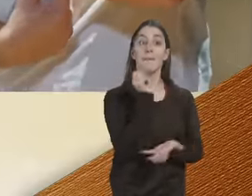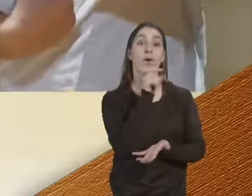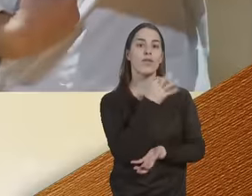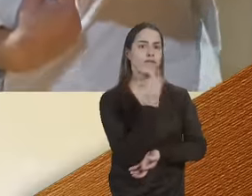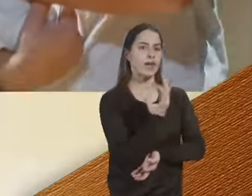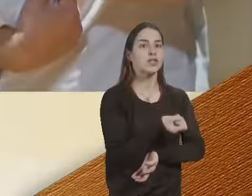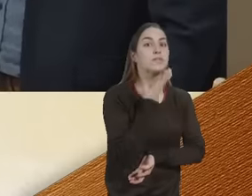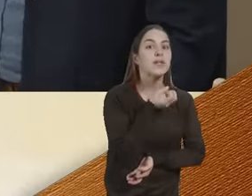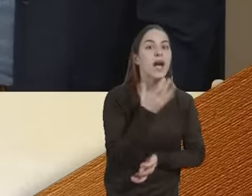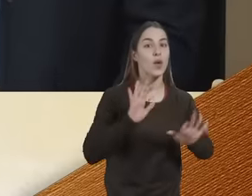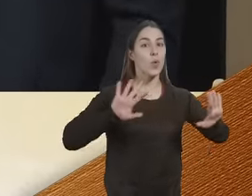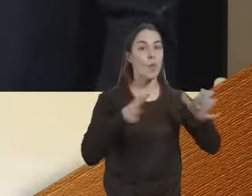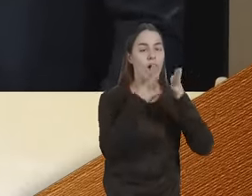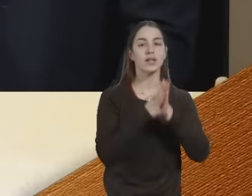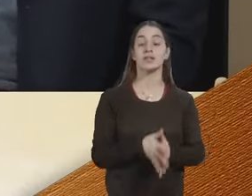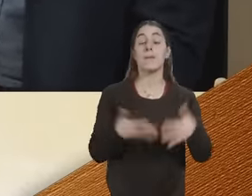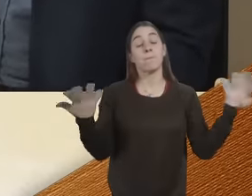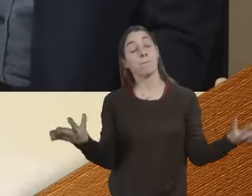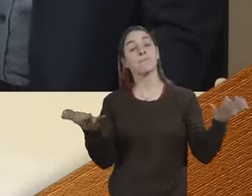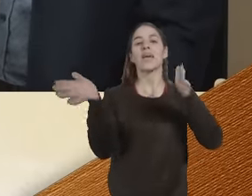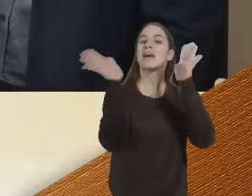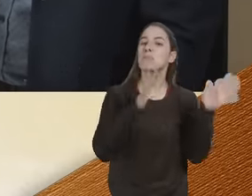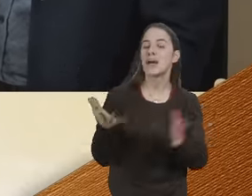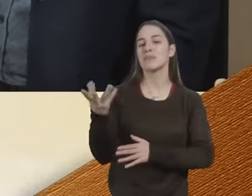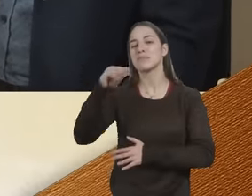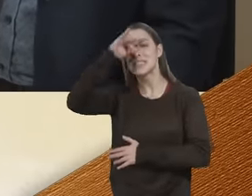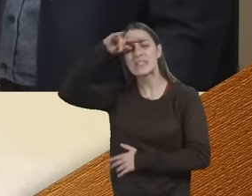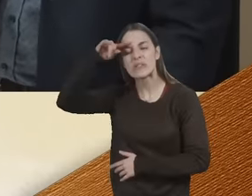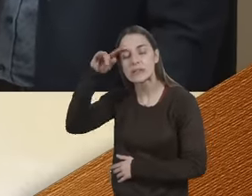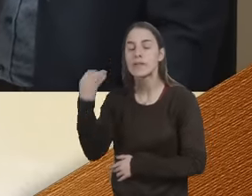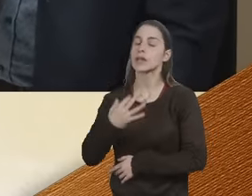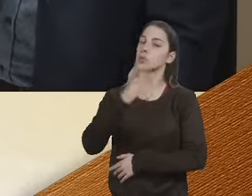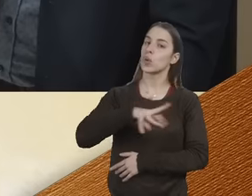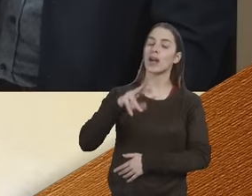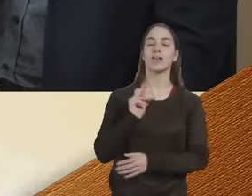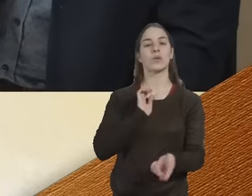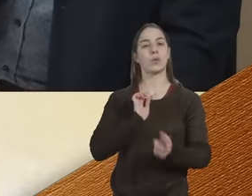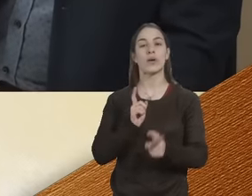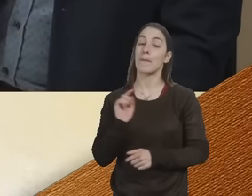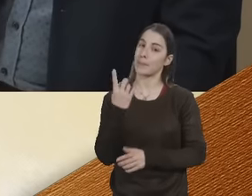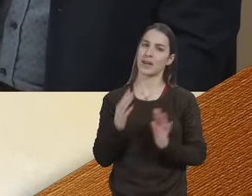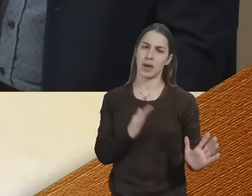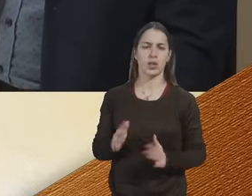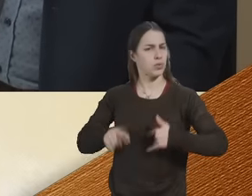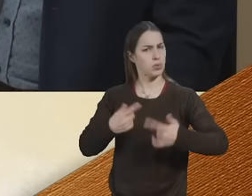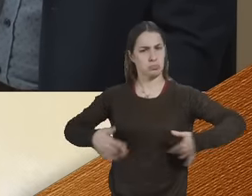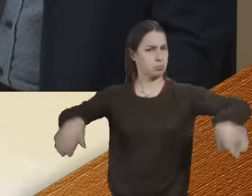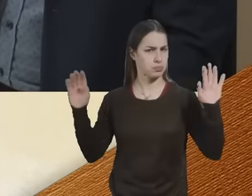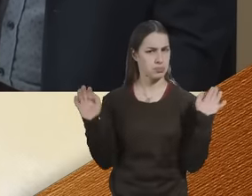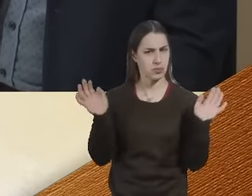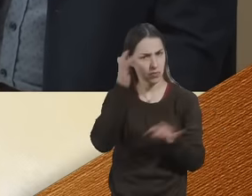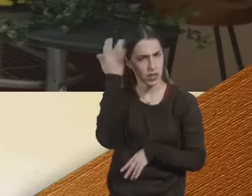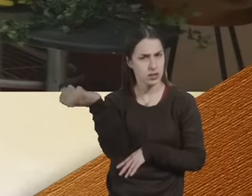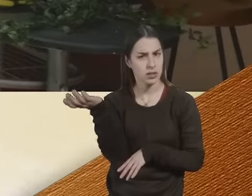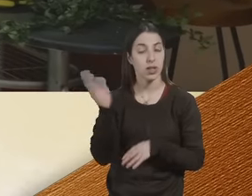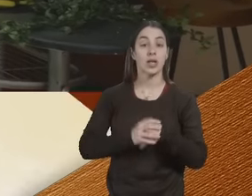explicar quais são os passos? É assim, a parte mais difícil, Joana, é mesmo a primeira parte. Depois disso é peanuts. Qual é essa parte?